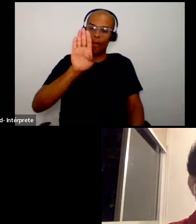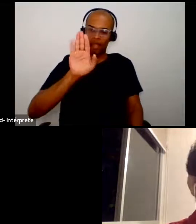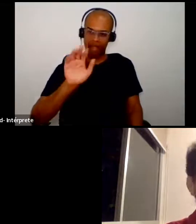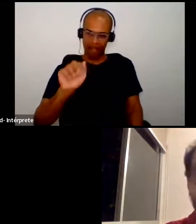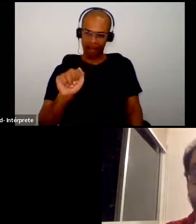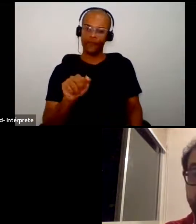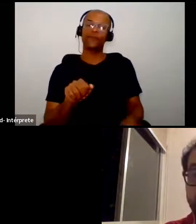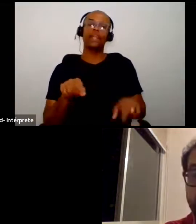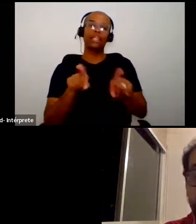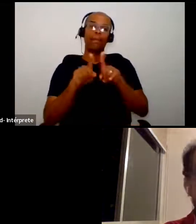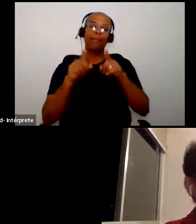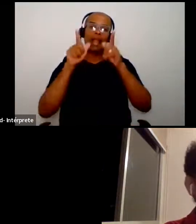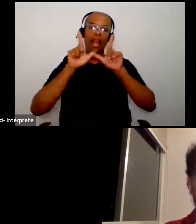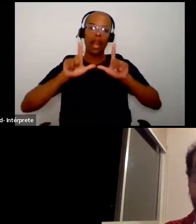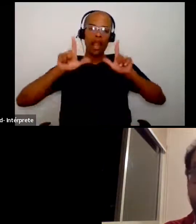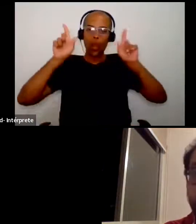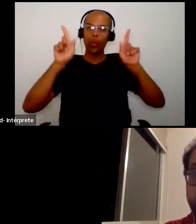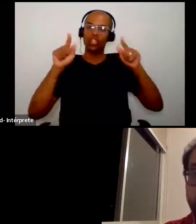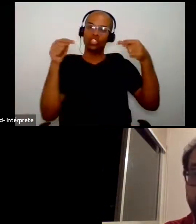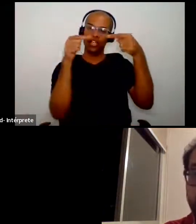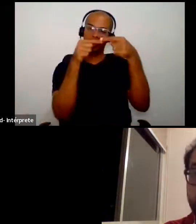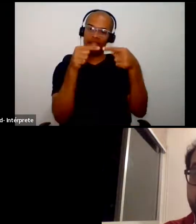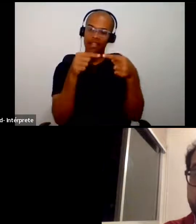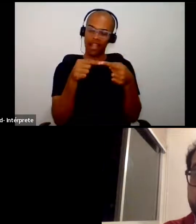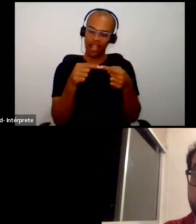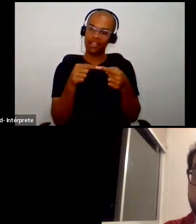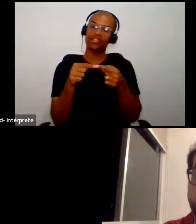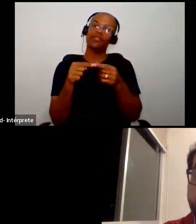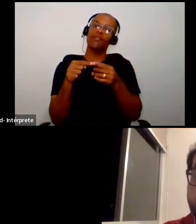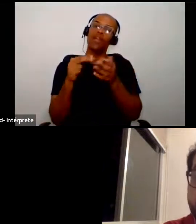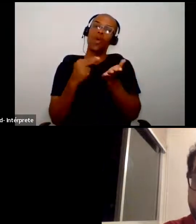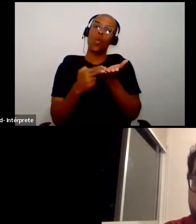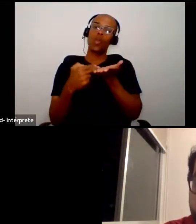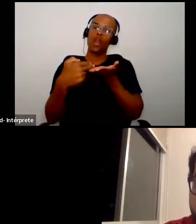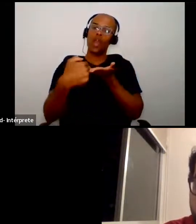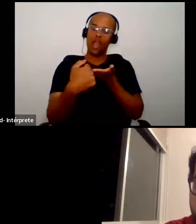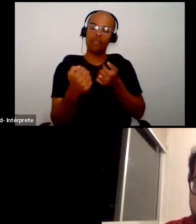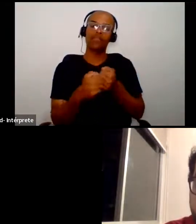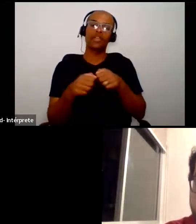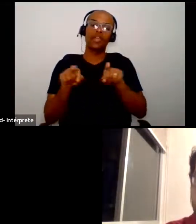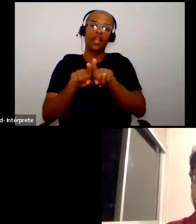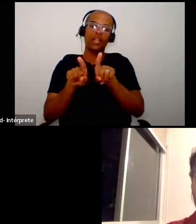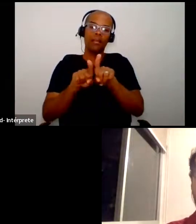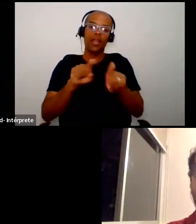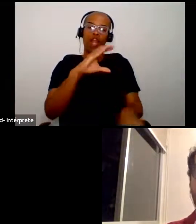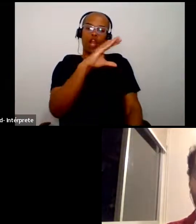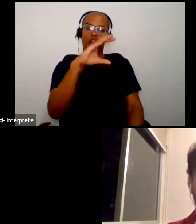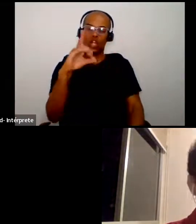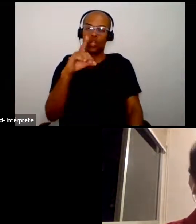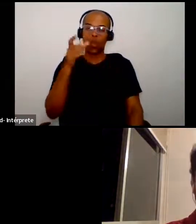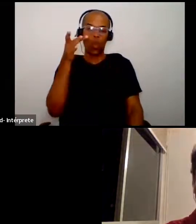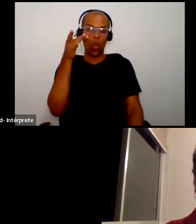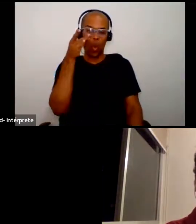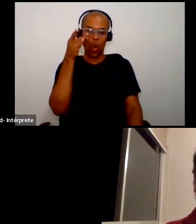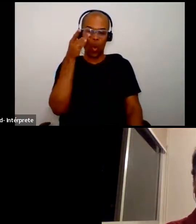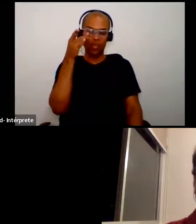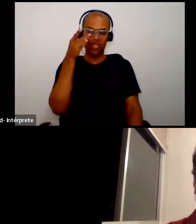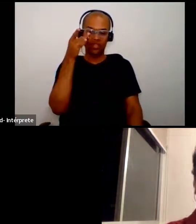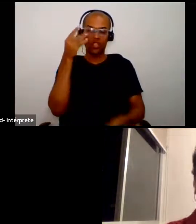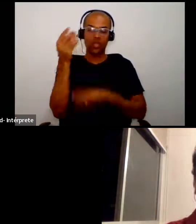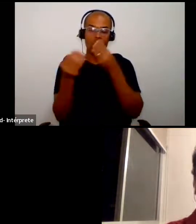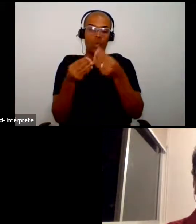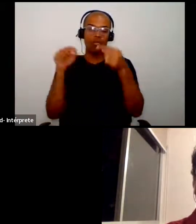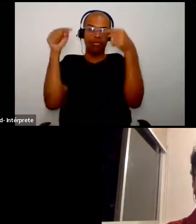Linguística Aplicada pela Unicamp, e que é o coordenador do Observatório do Idadismo,